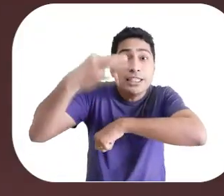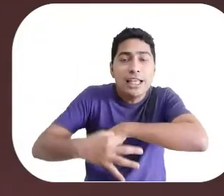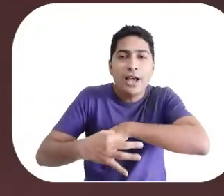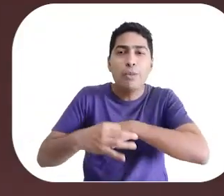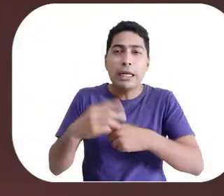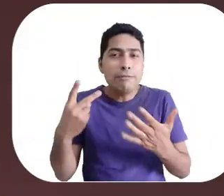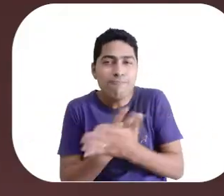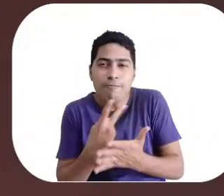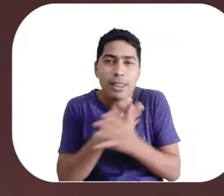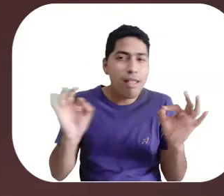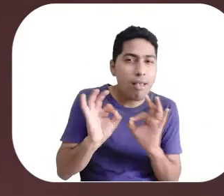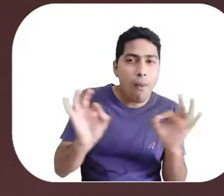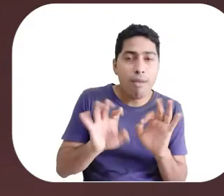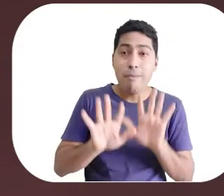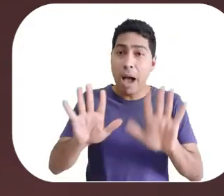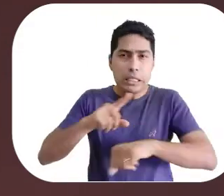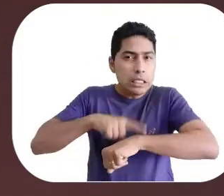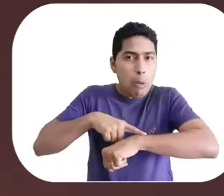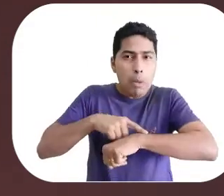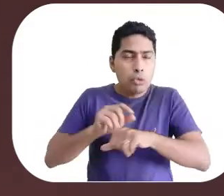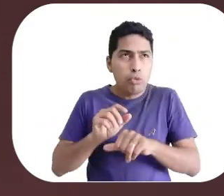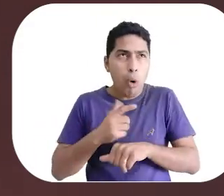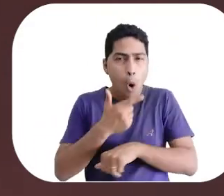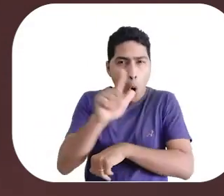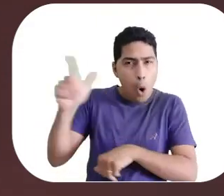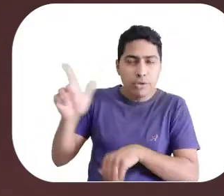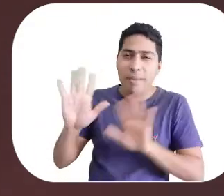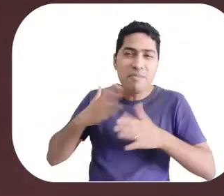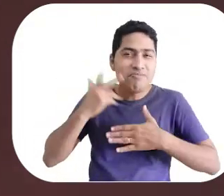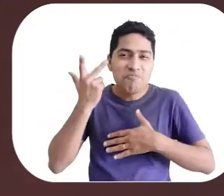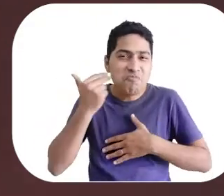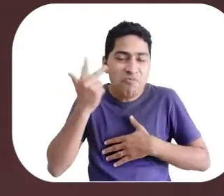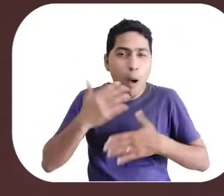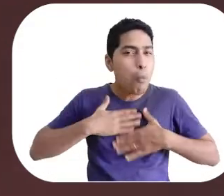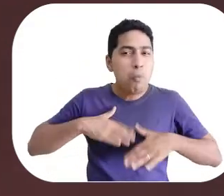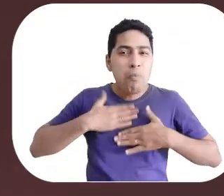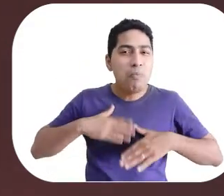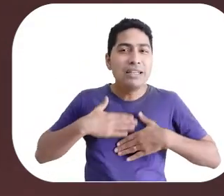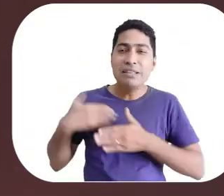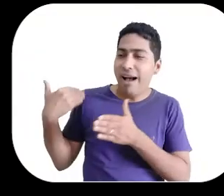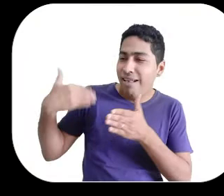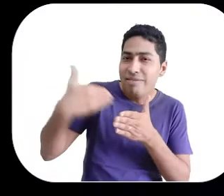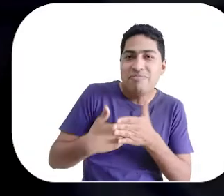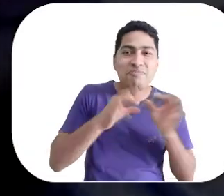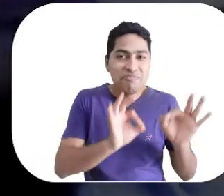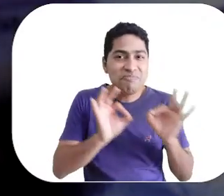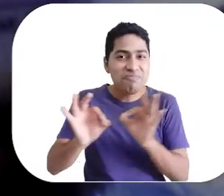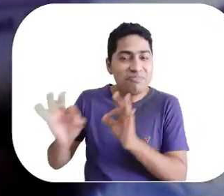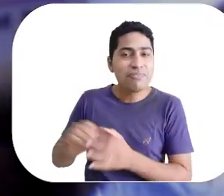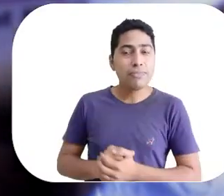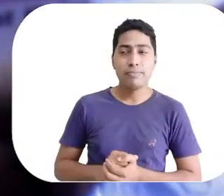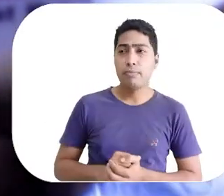não desande, né? Mas fora esse momento, foi uma operação tranquila e vem dando certo até hoje. Tá pegando? Vamos